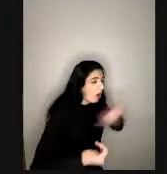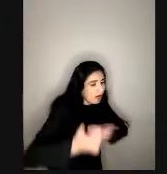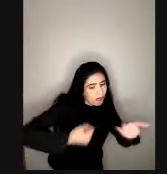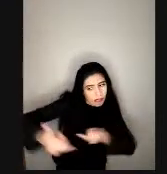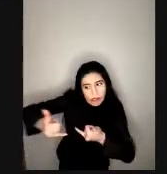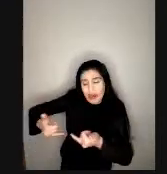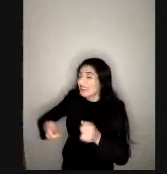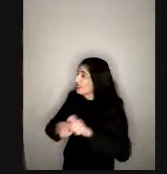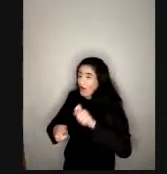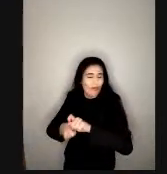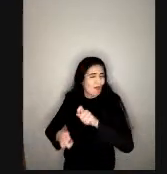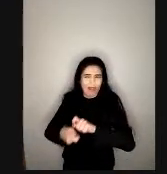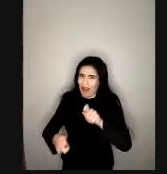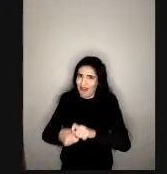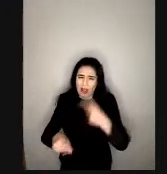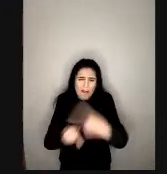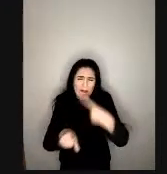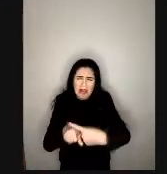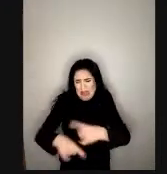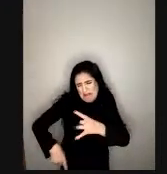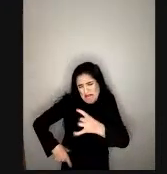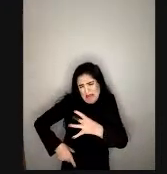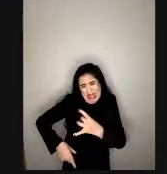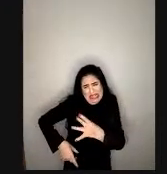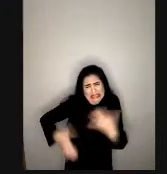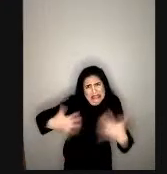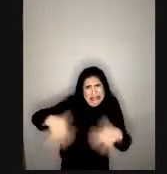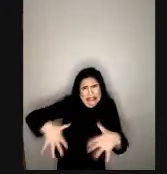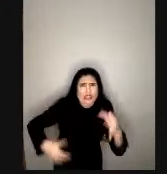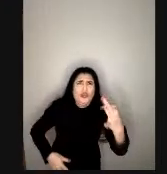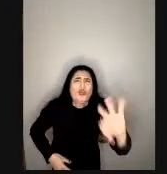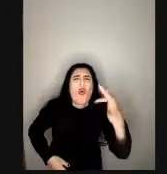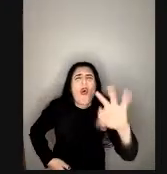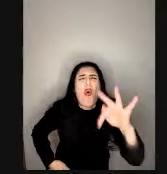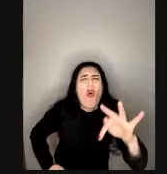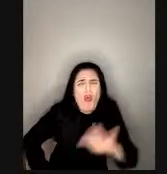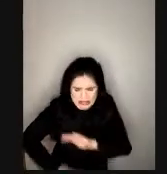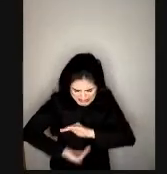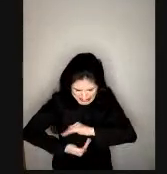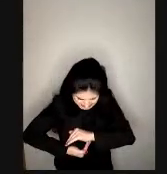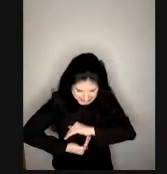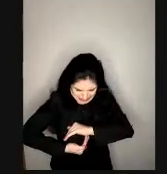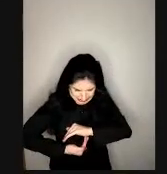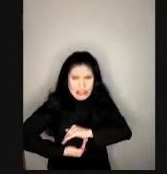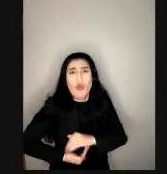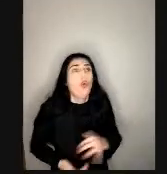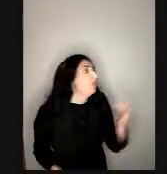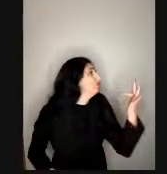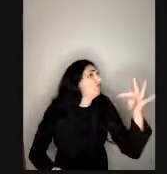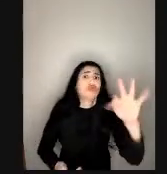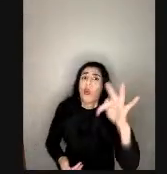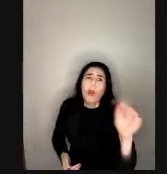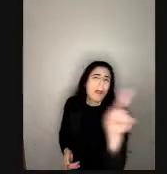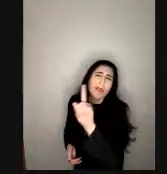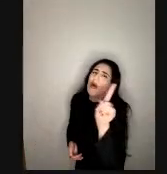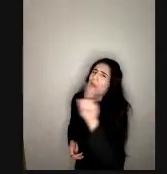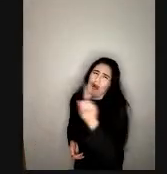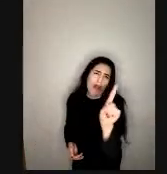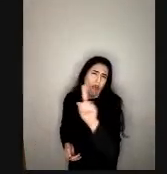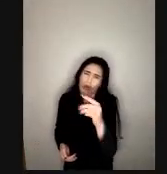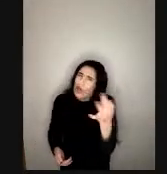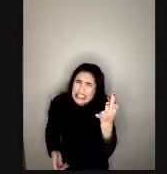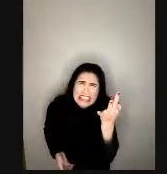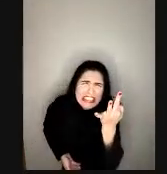mamografia pelo medo que dói muito. Gente, não dói. Mamografia é um exame... É porque coloca o